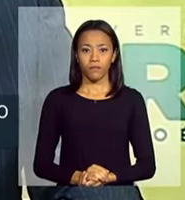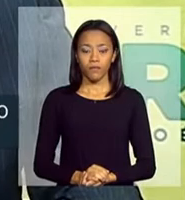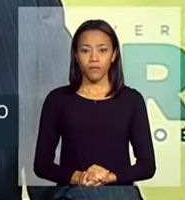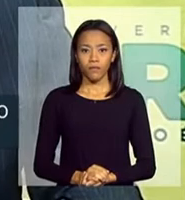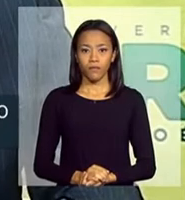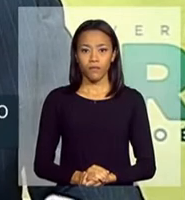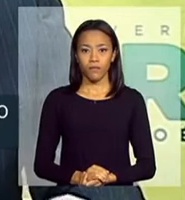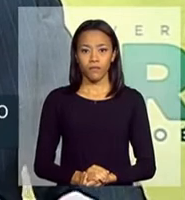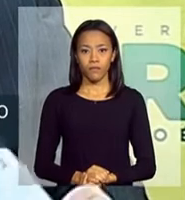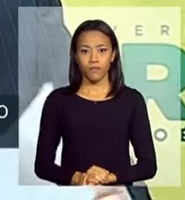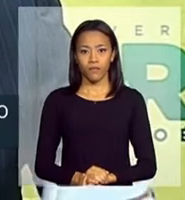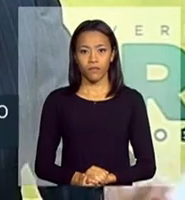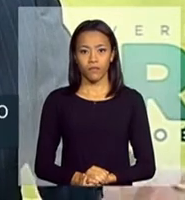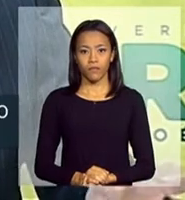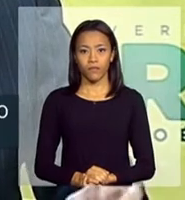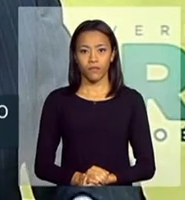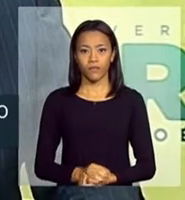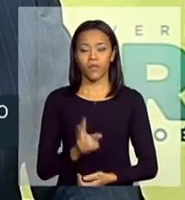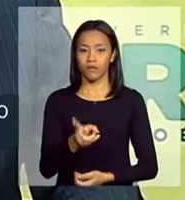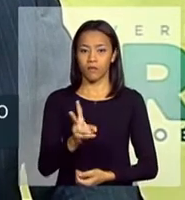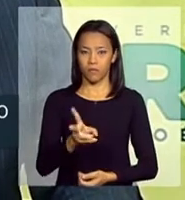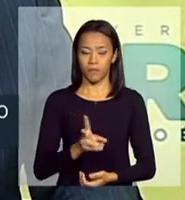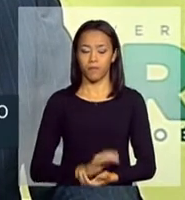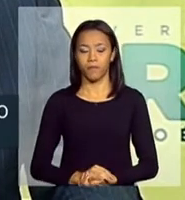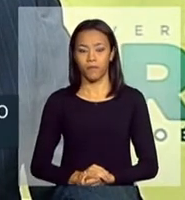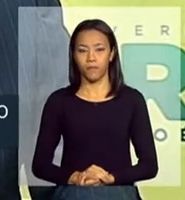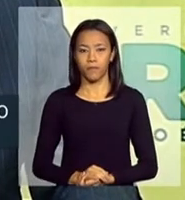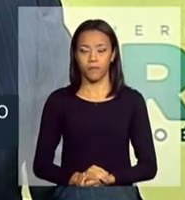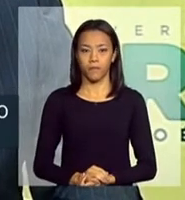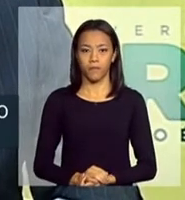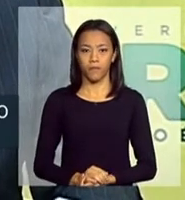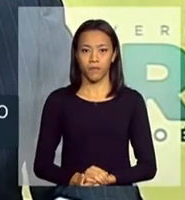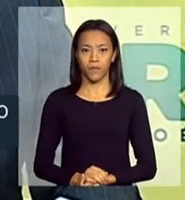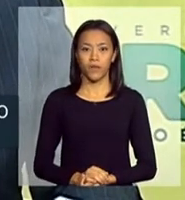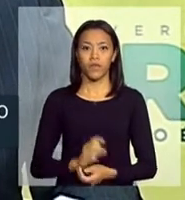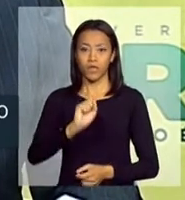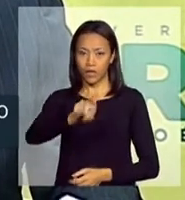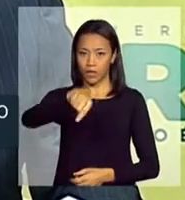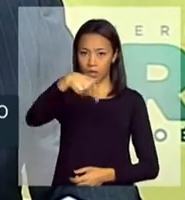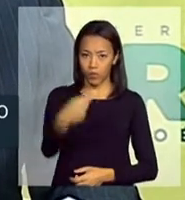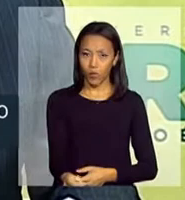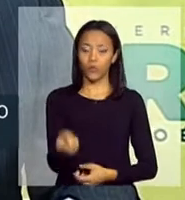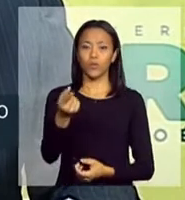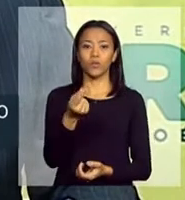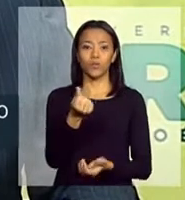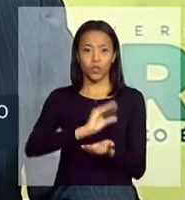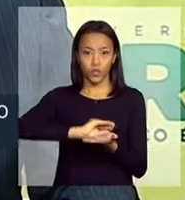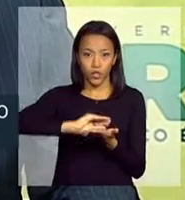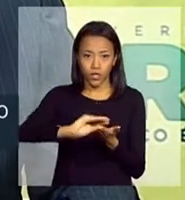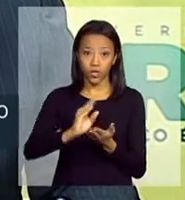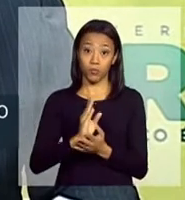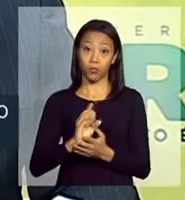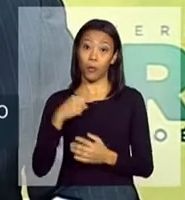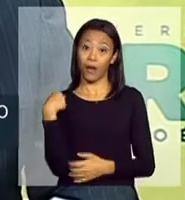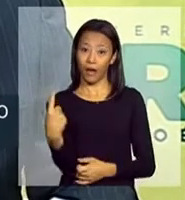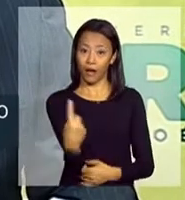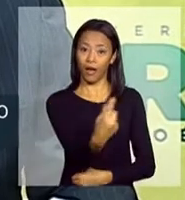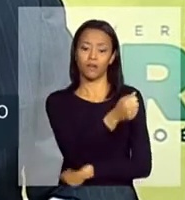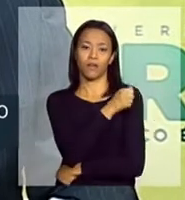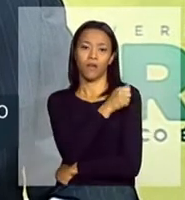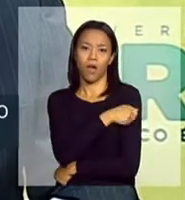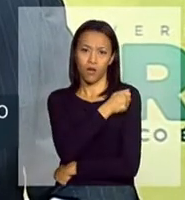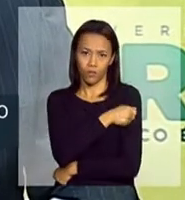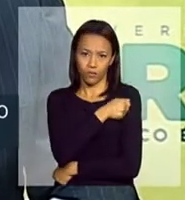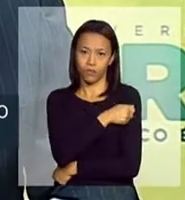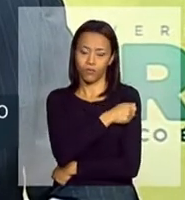sempre e sempre e depois investimento público direto por estudante